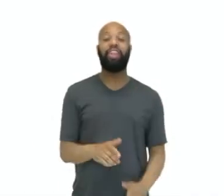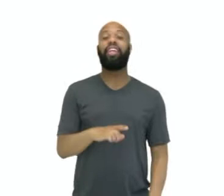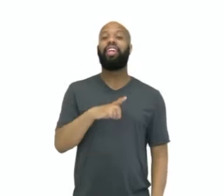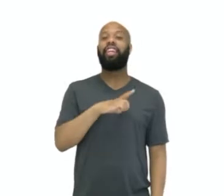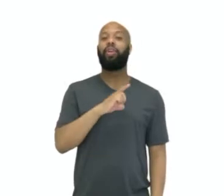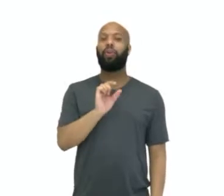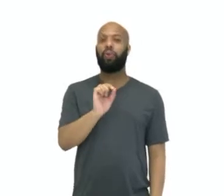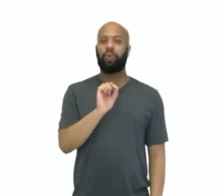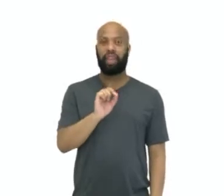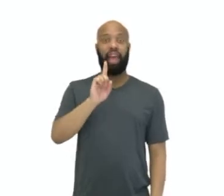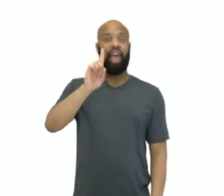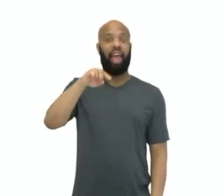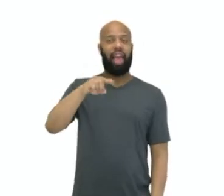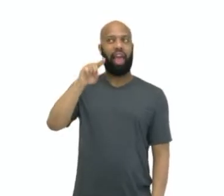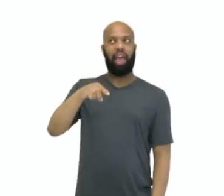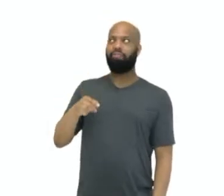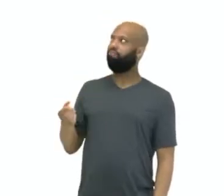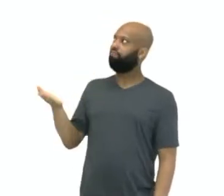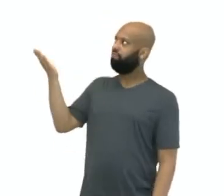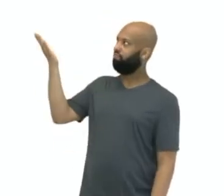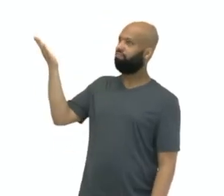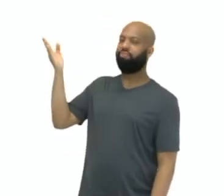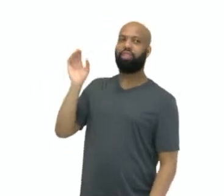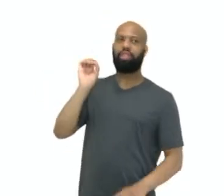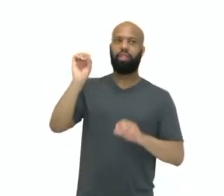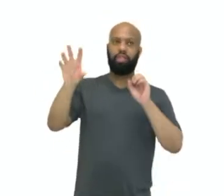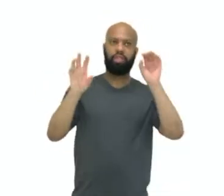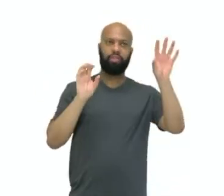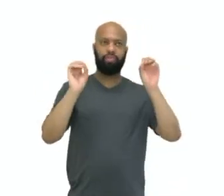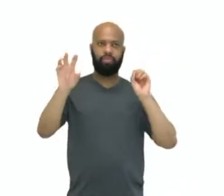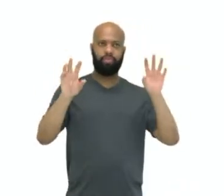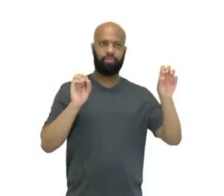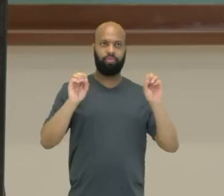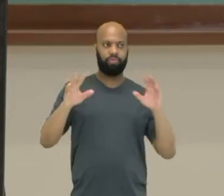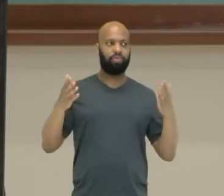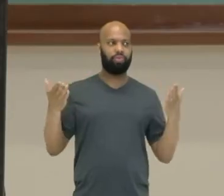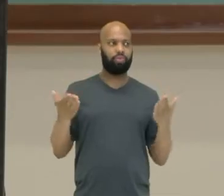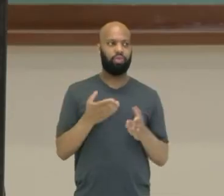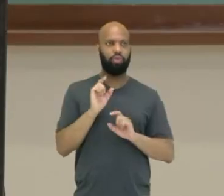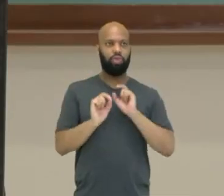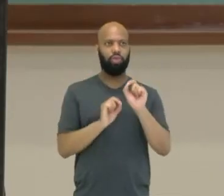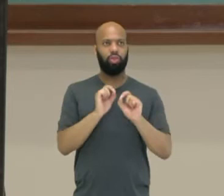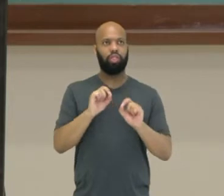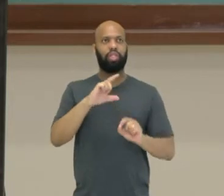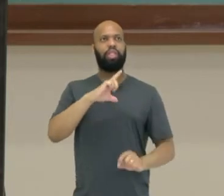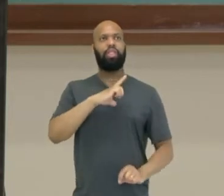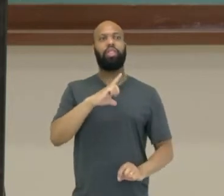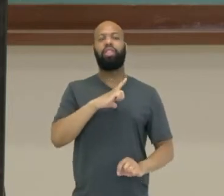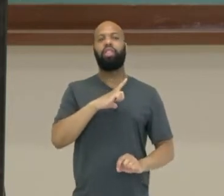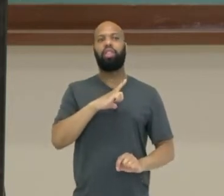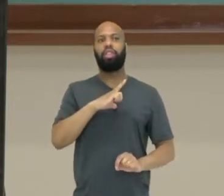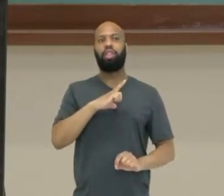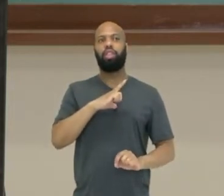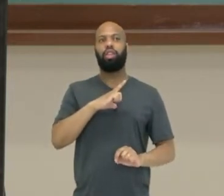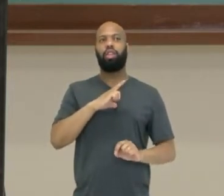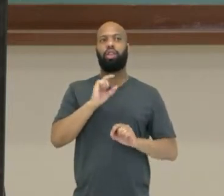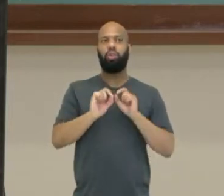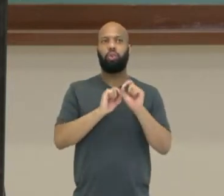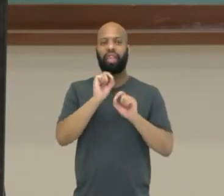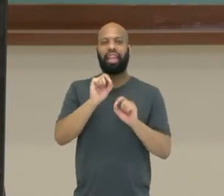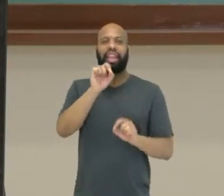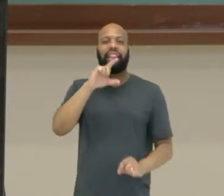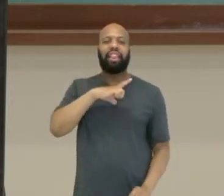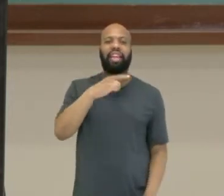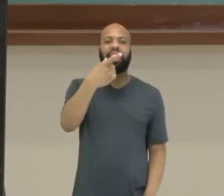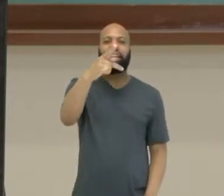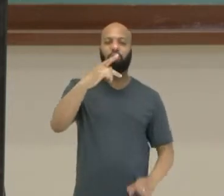o pisca-pisca da animação. E reparem agora no nosso pisca-pisca que você tem na